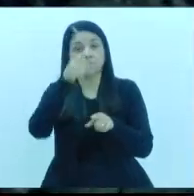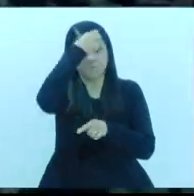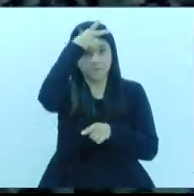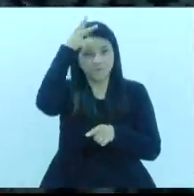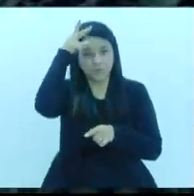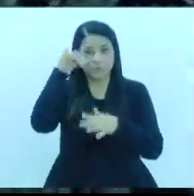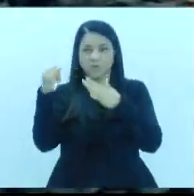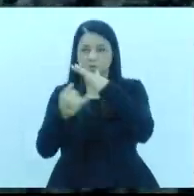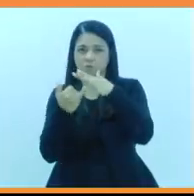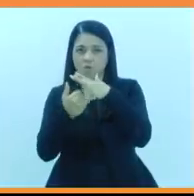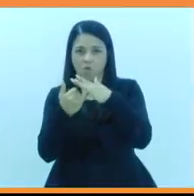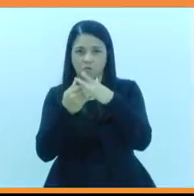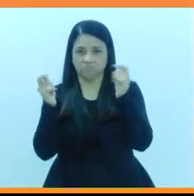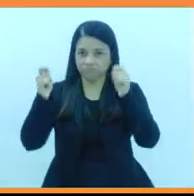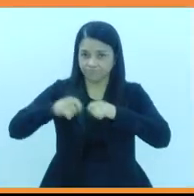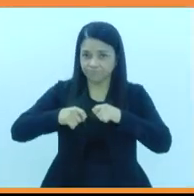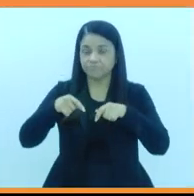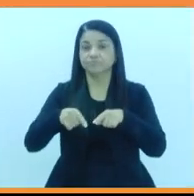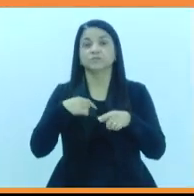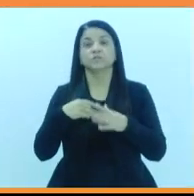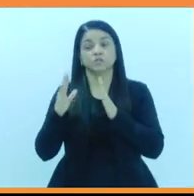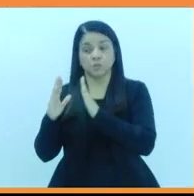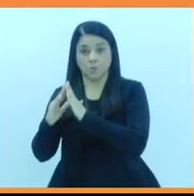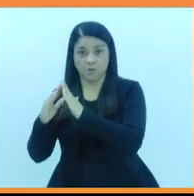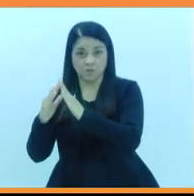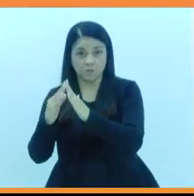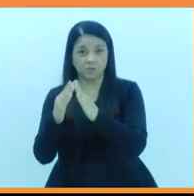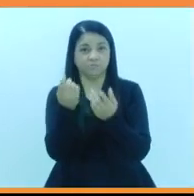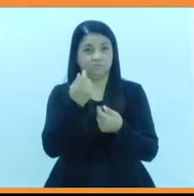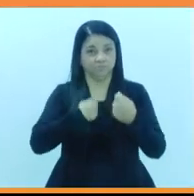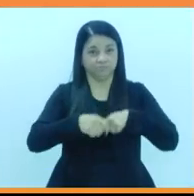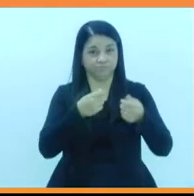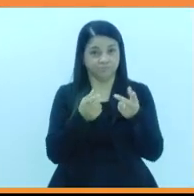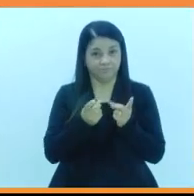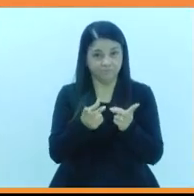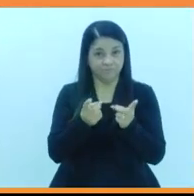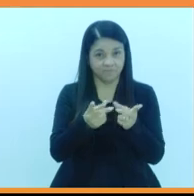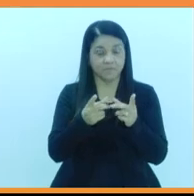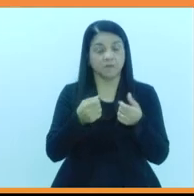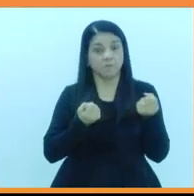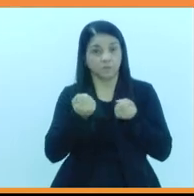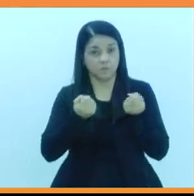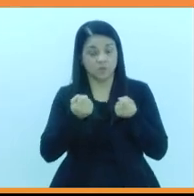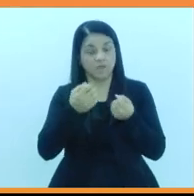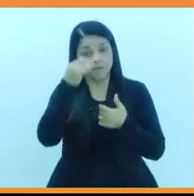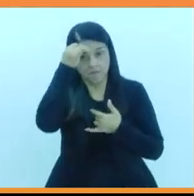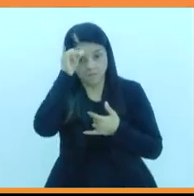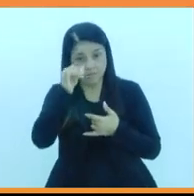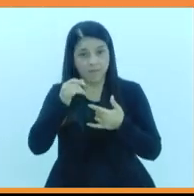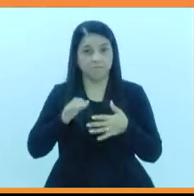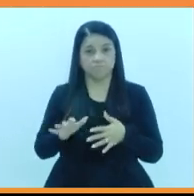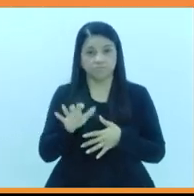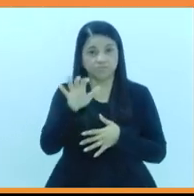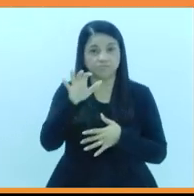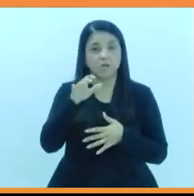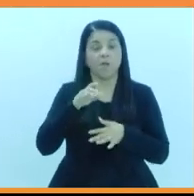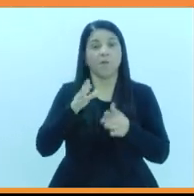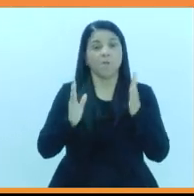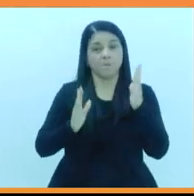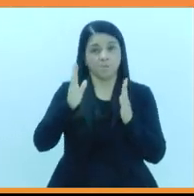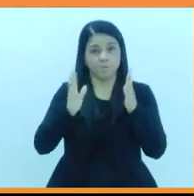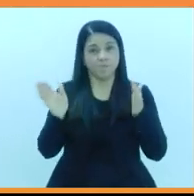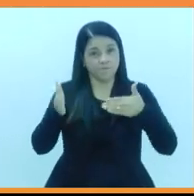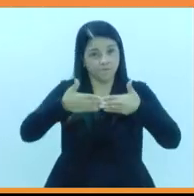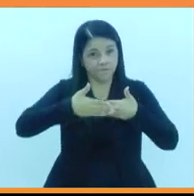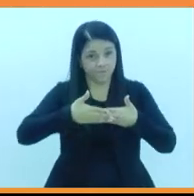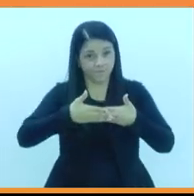órgãos competentes. Os moradores, comerciantes da região e motoristas devem evitar passar pelo local durante o período de